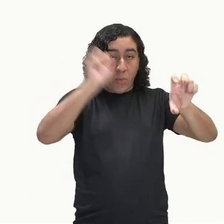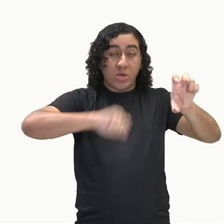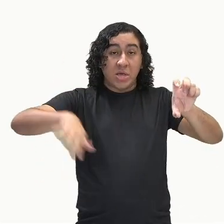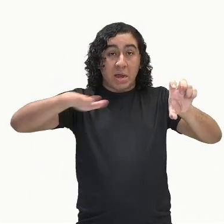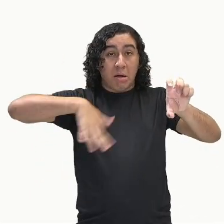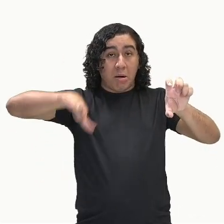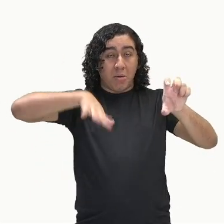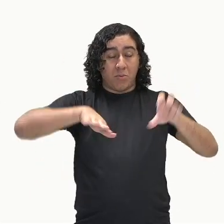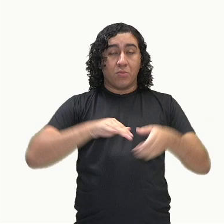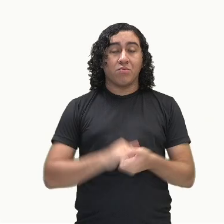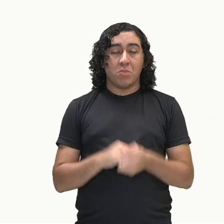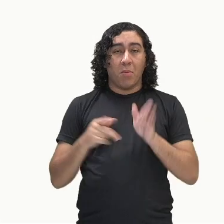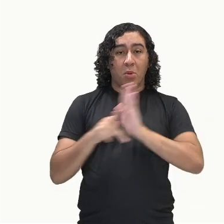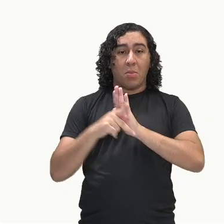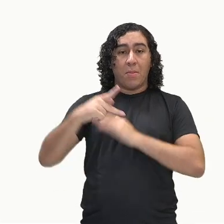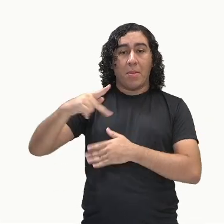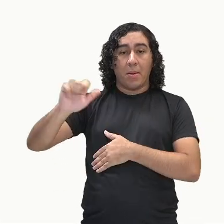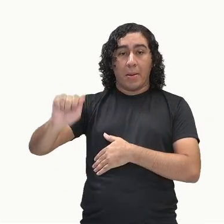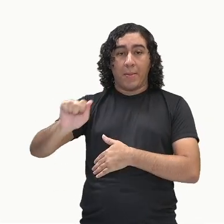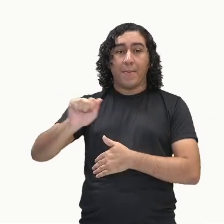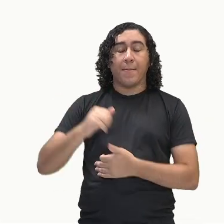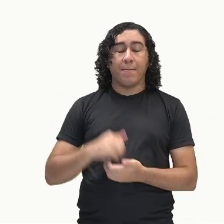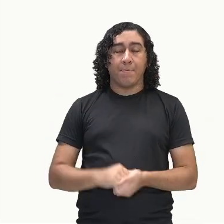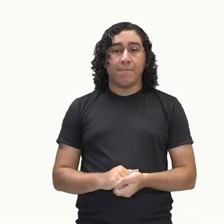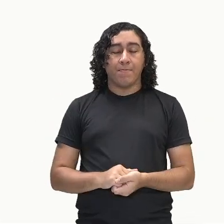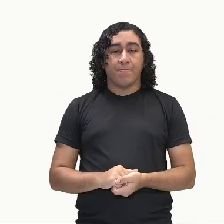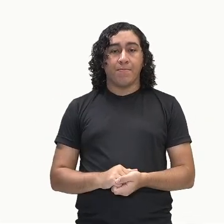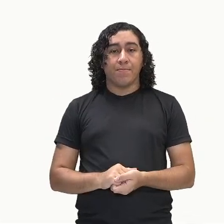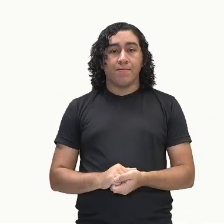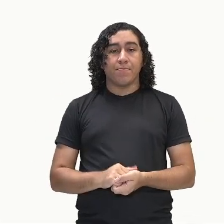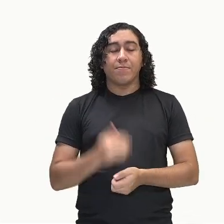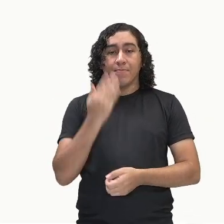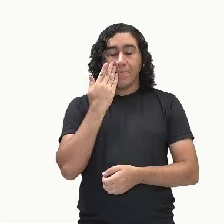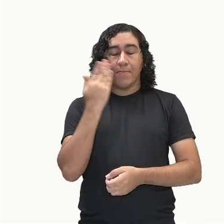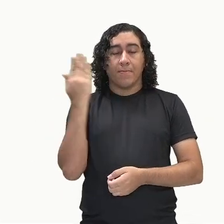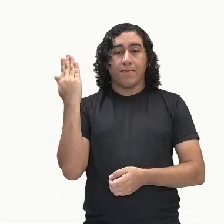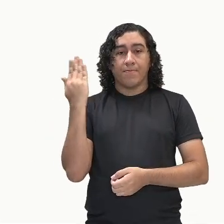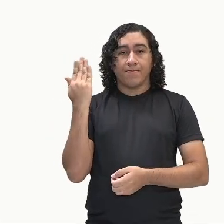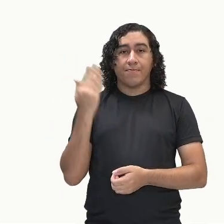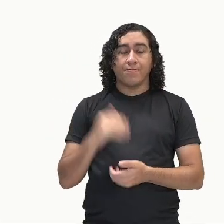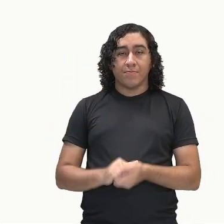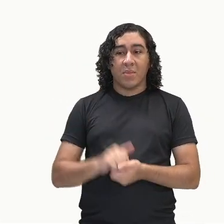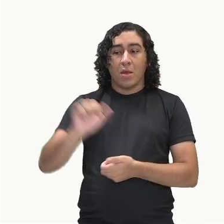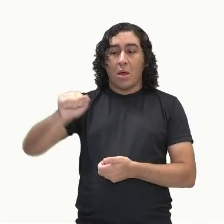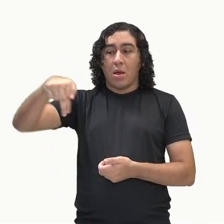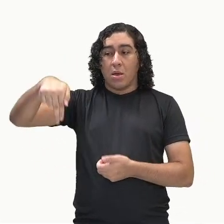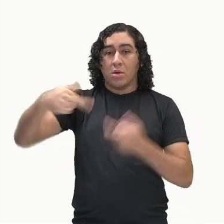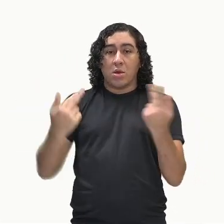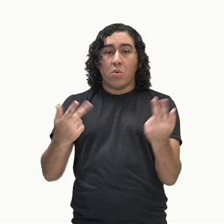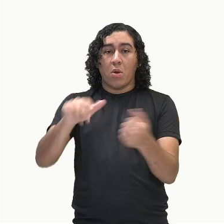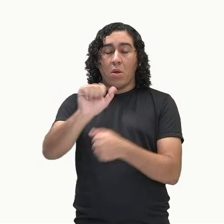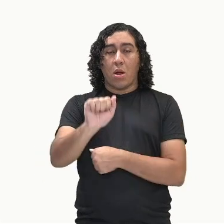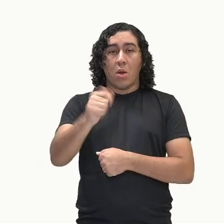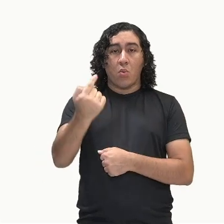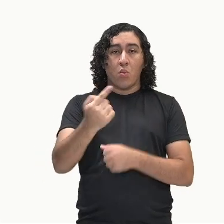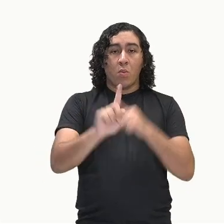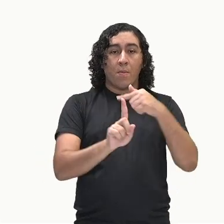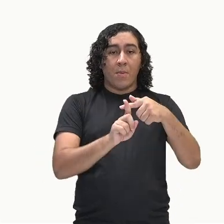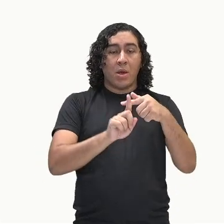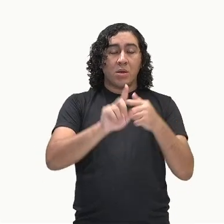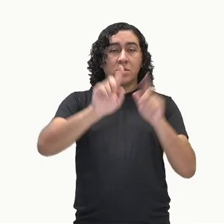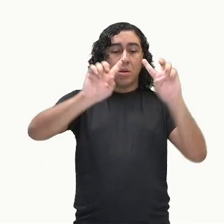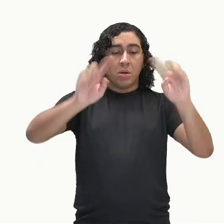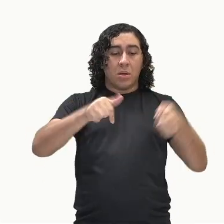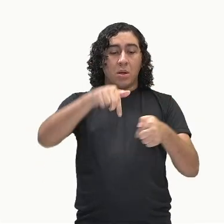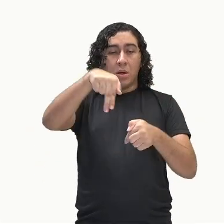de uma PA, tá? A fórmula geral é essa daí. A N igual a 1 mais